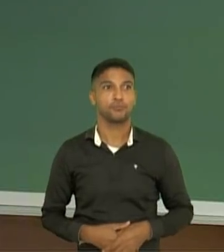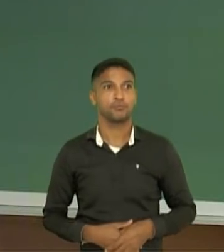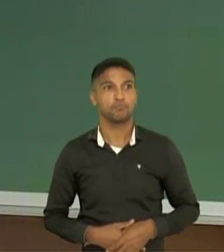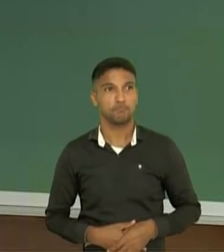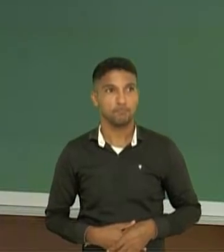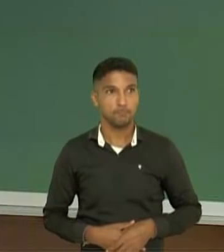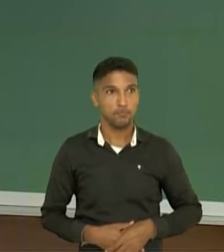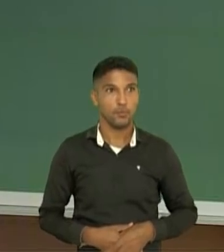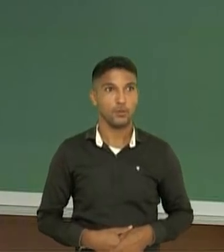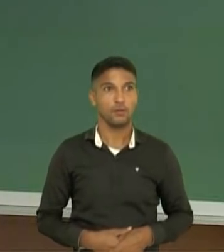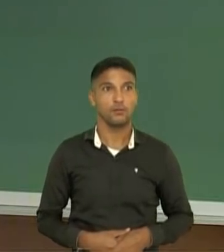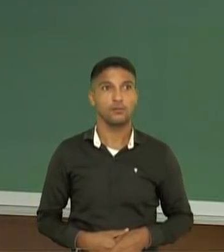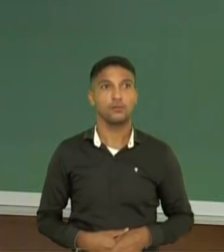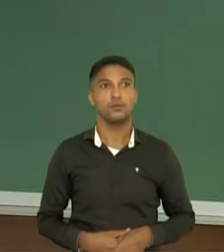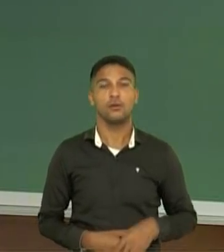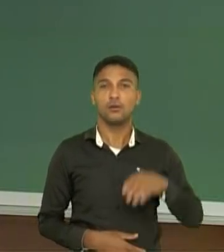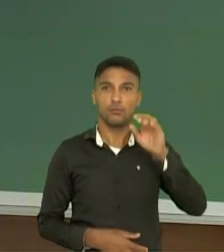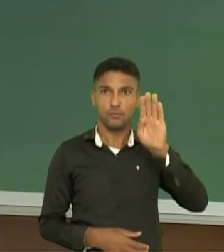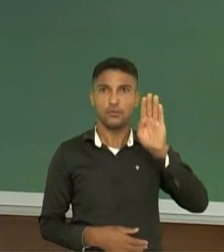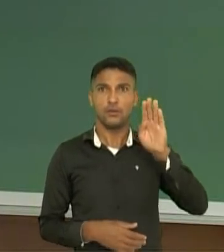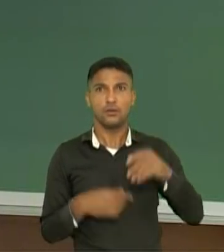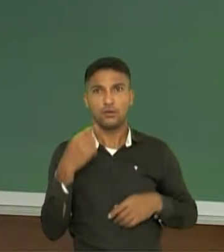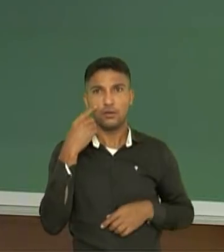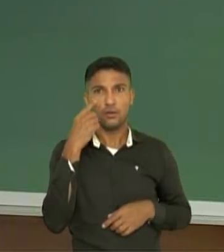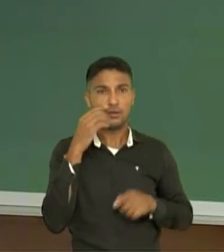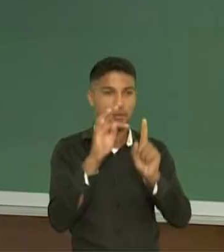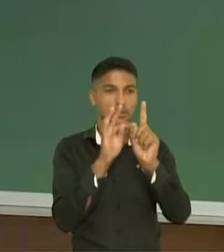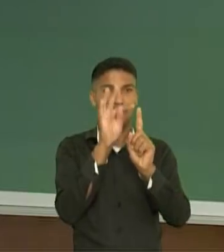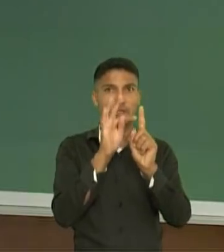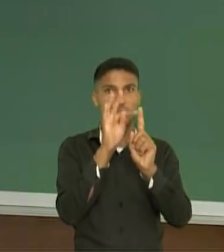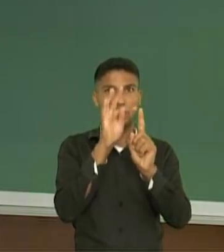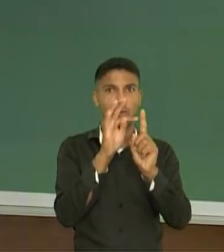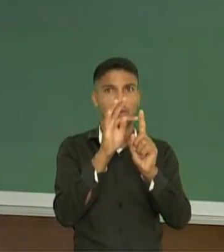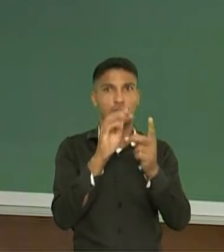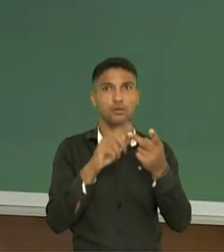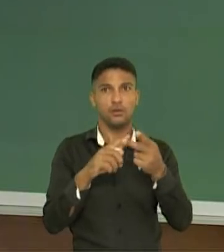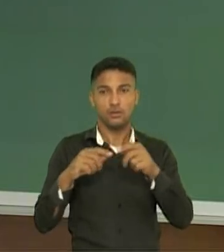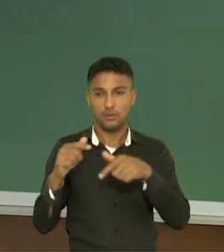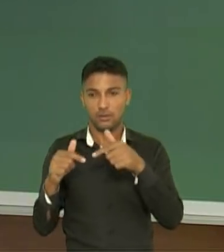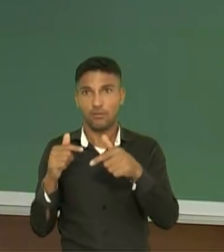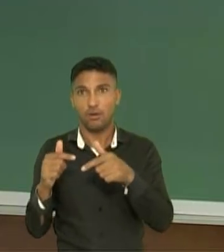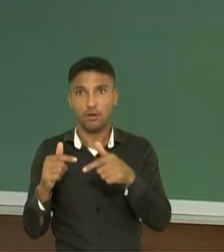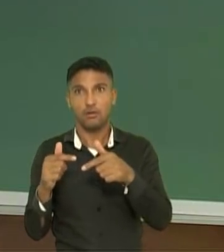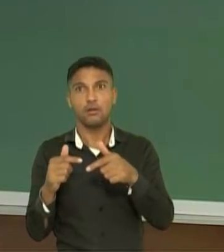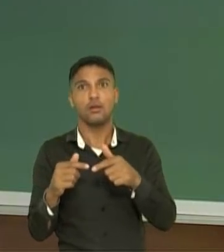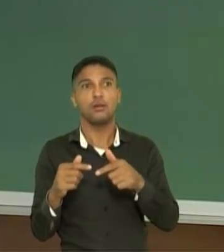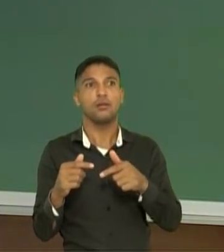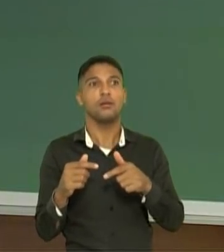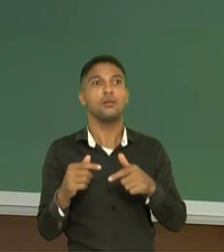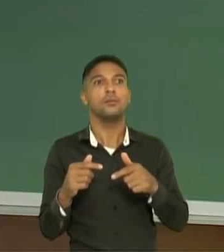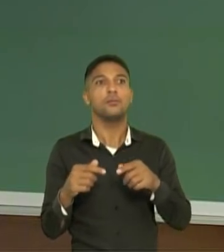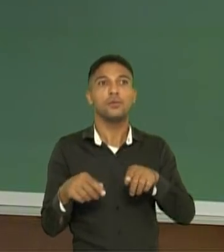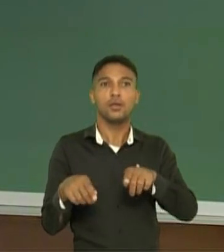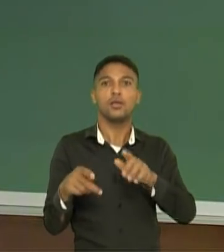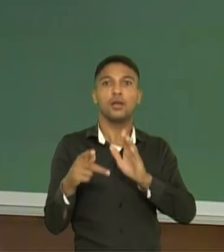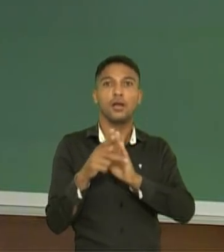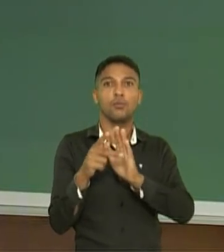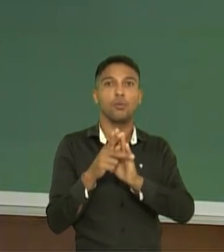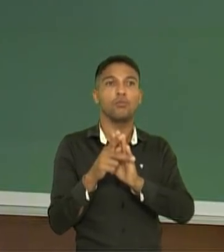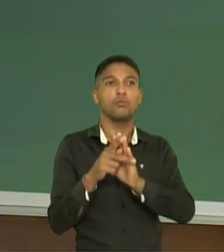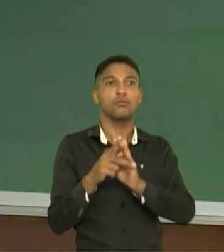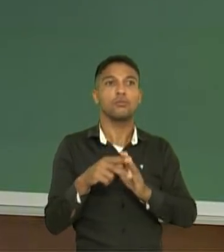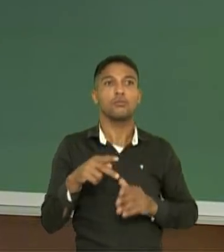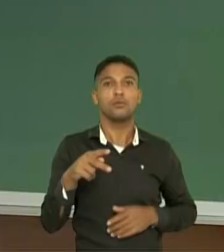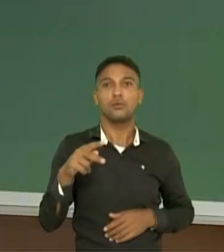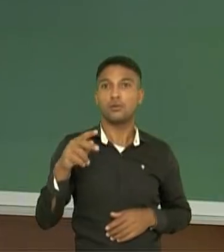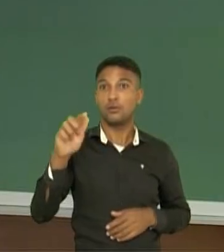exceto temperatura, elas são grandezas vetoriais, ou seja, trabalho e temperatura são grandezas escalares. Momento